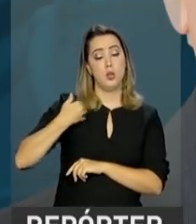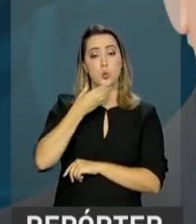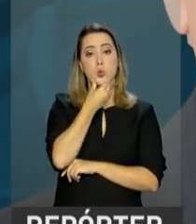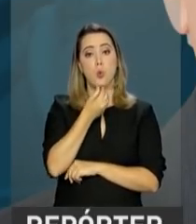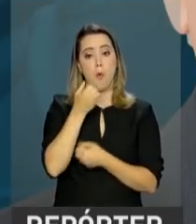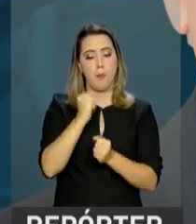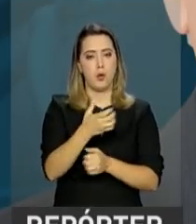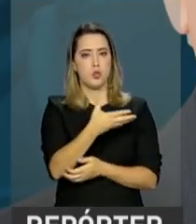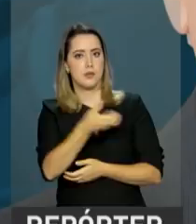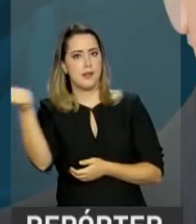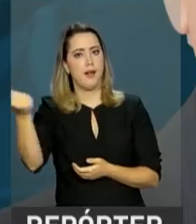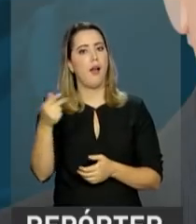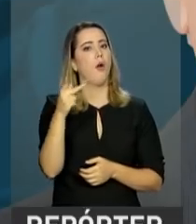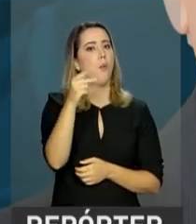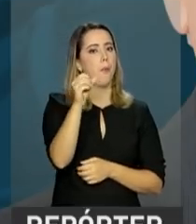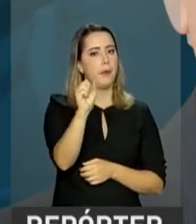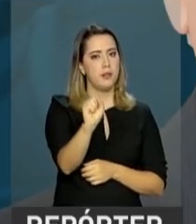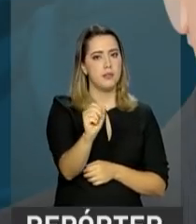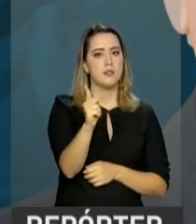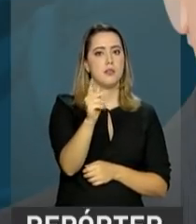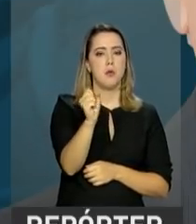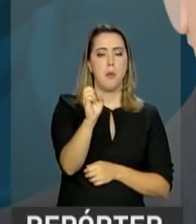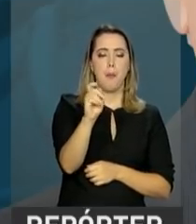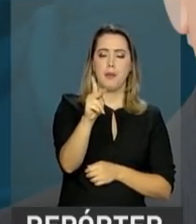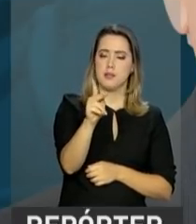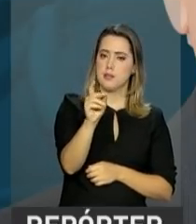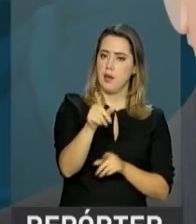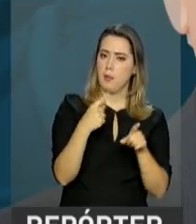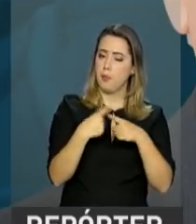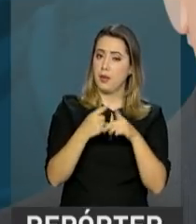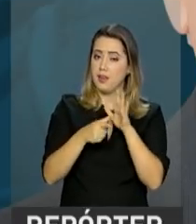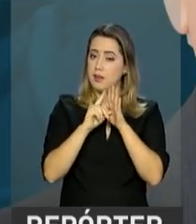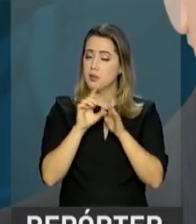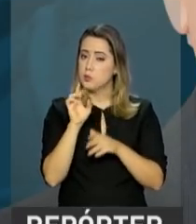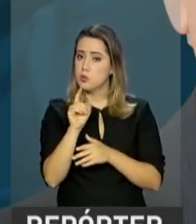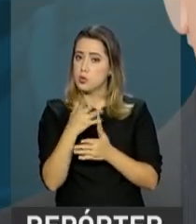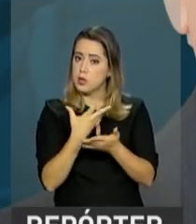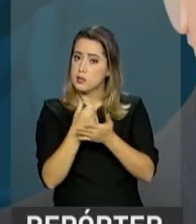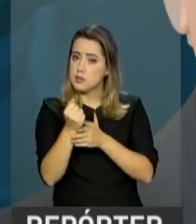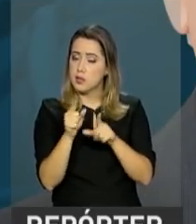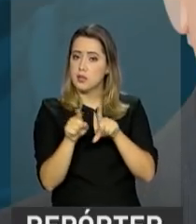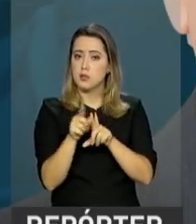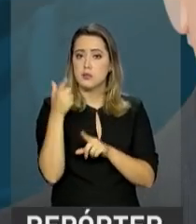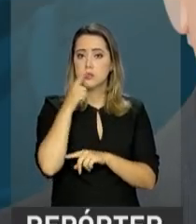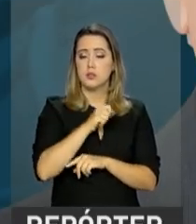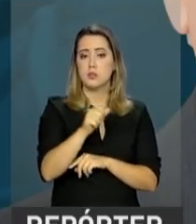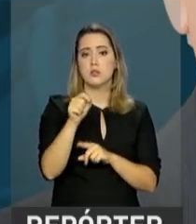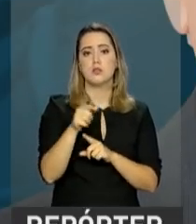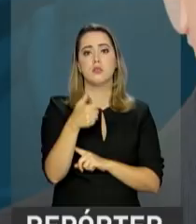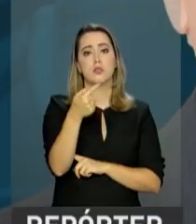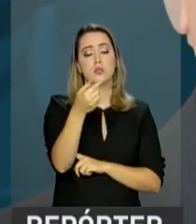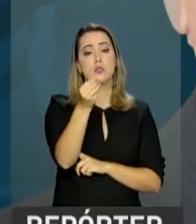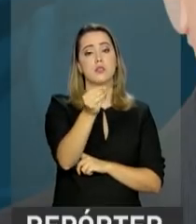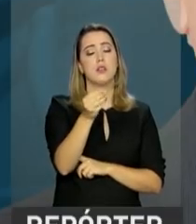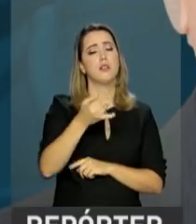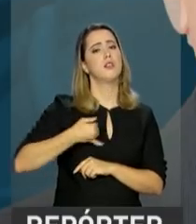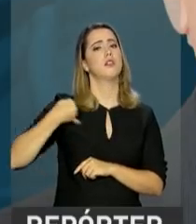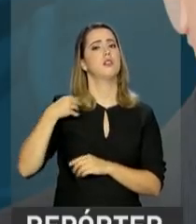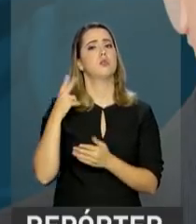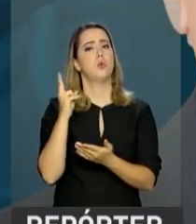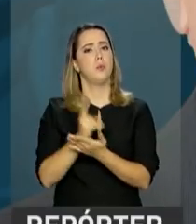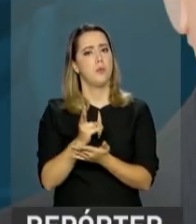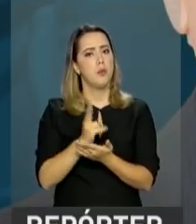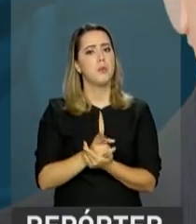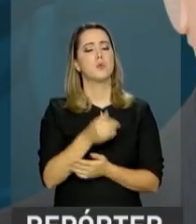digo que essa é uma antecipação porque antes só poderiam sacar quando se atinge a idade de 70 anos tanto para